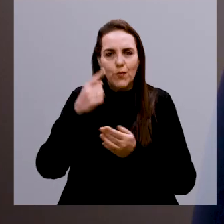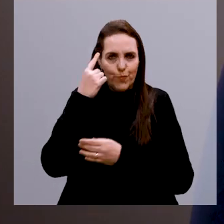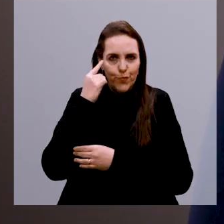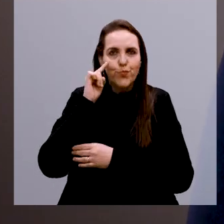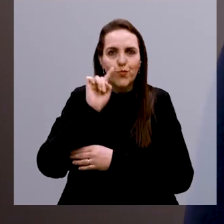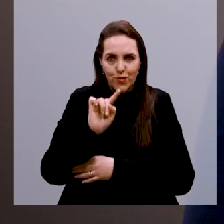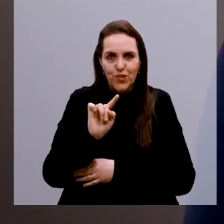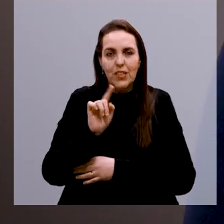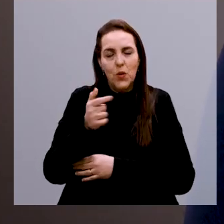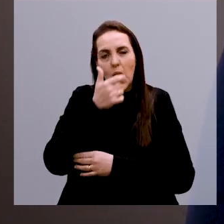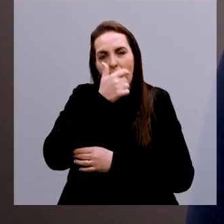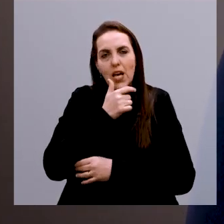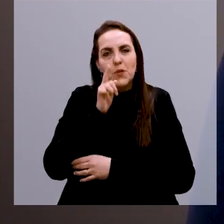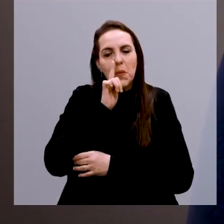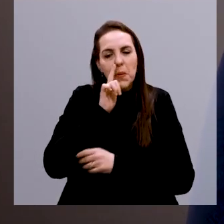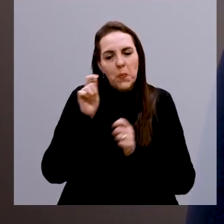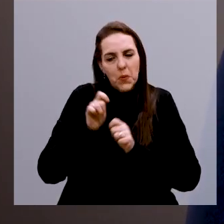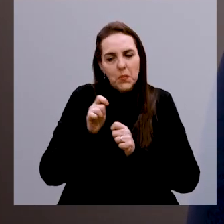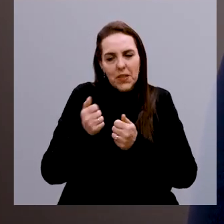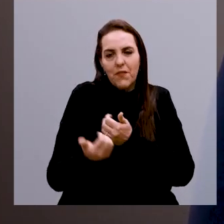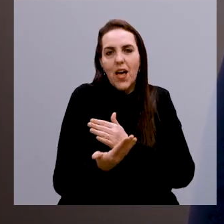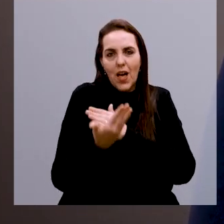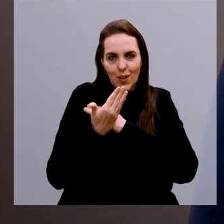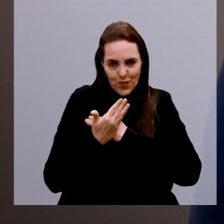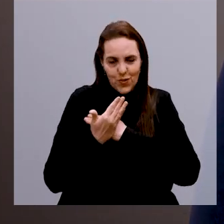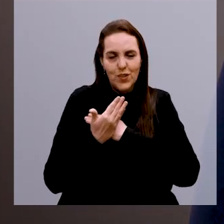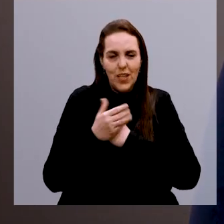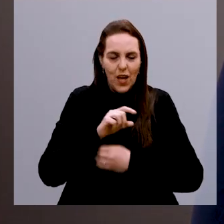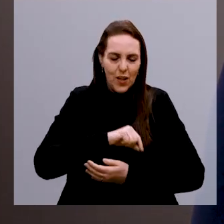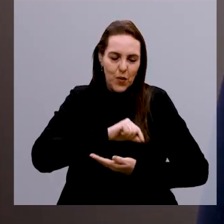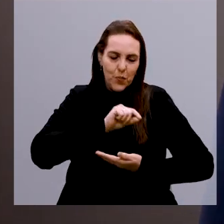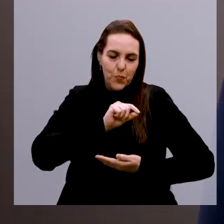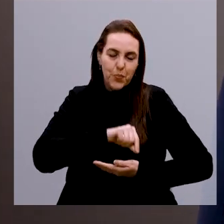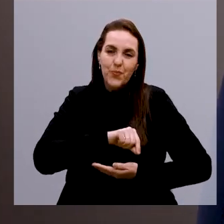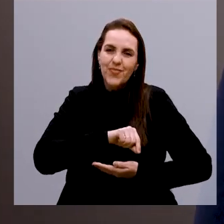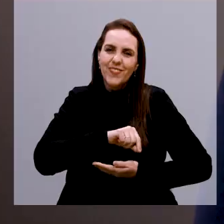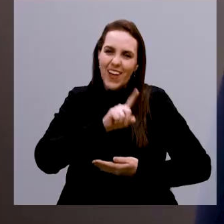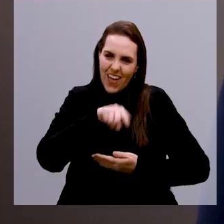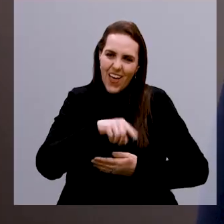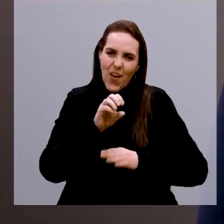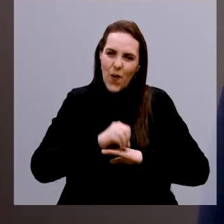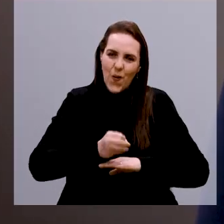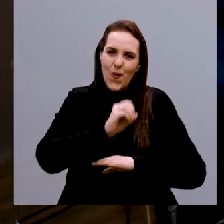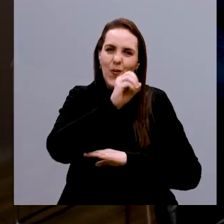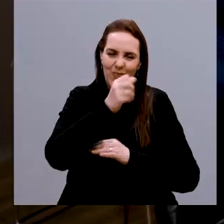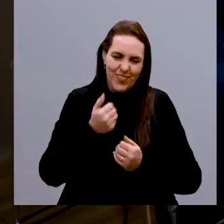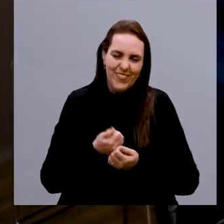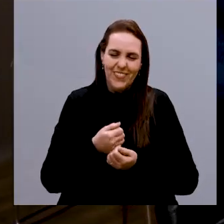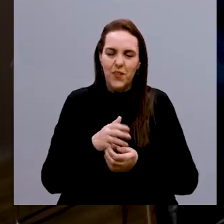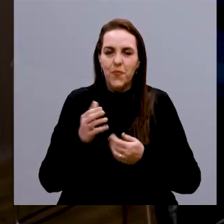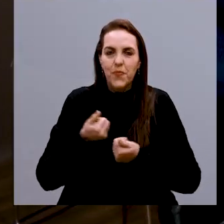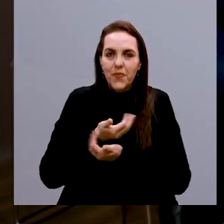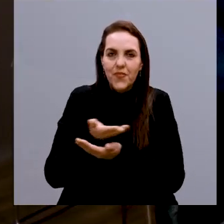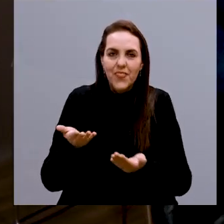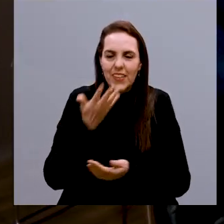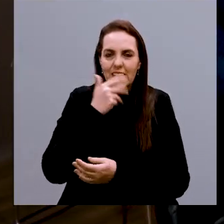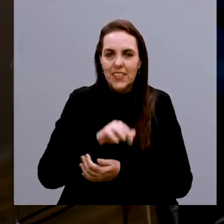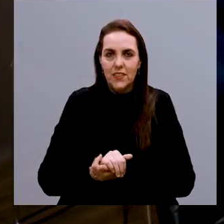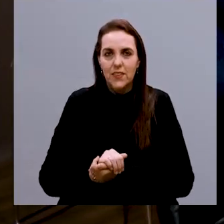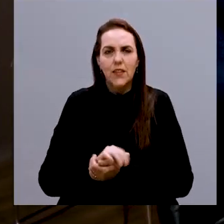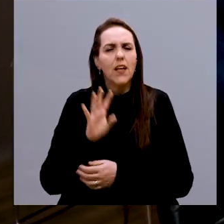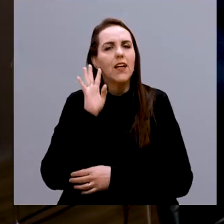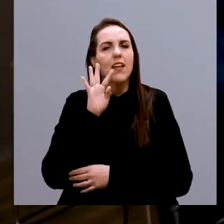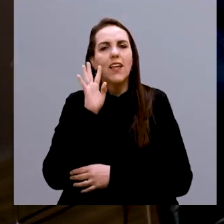dia. Então, eu acho que essa mãe, ela pode vir nos ajudar com uma gotinha de ouro aí para as crianças. E é tão legal porque a gente está falando de